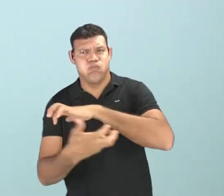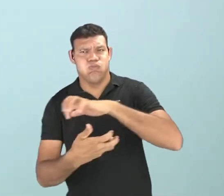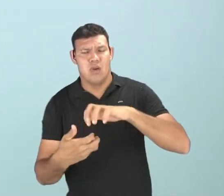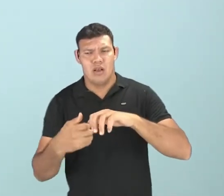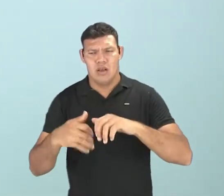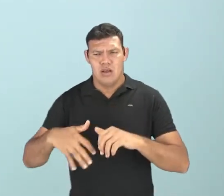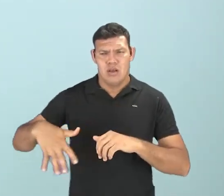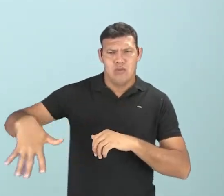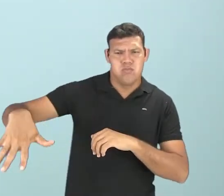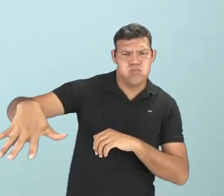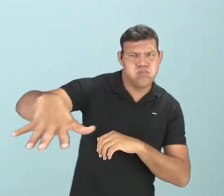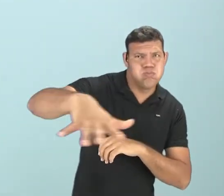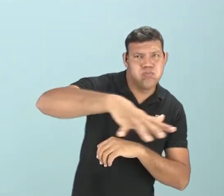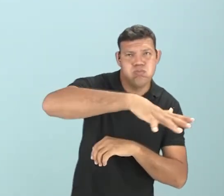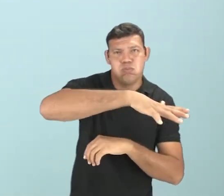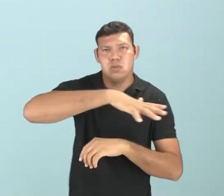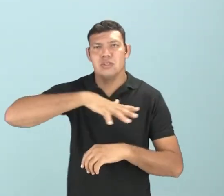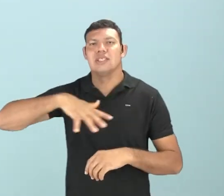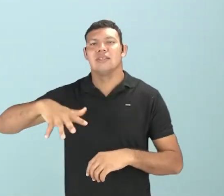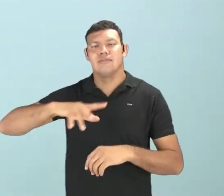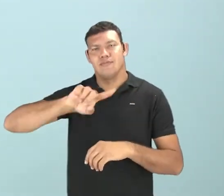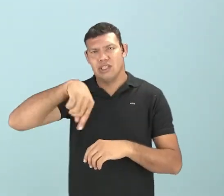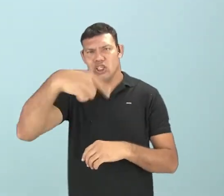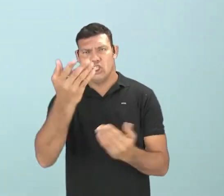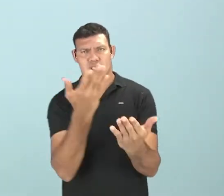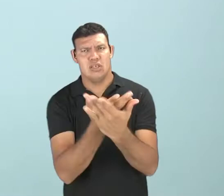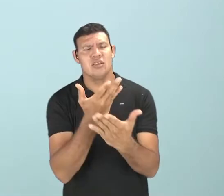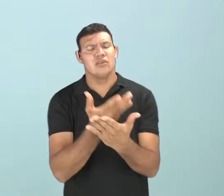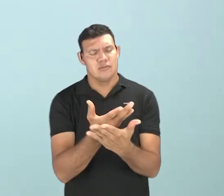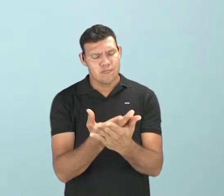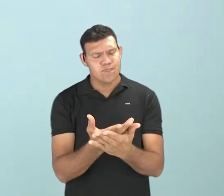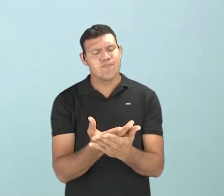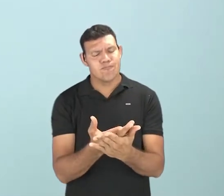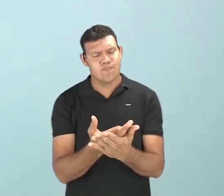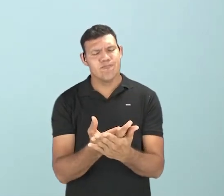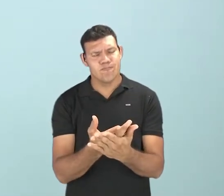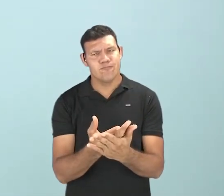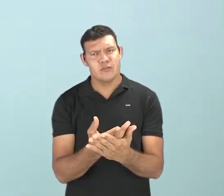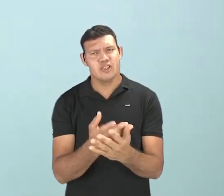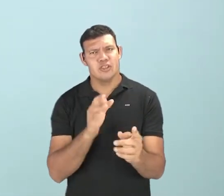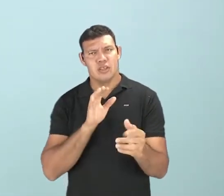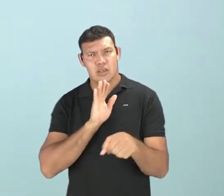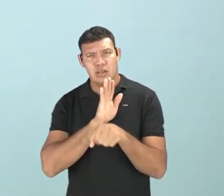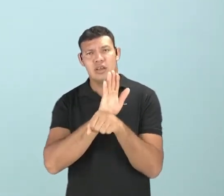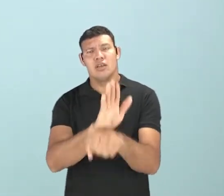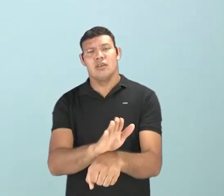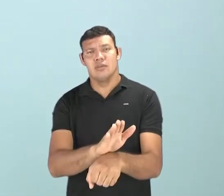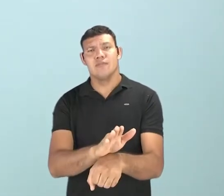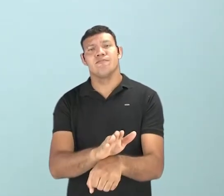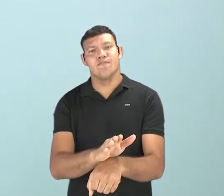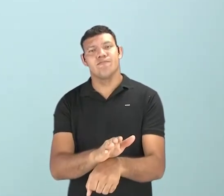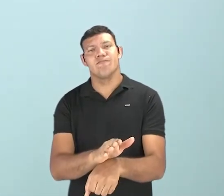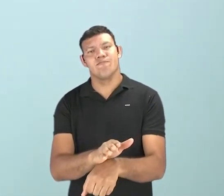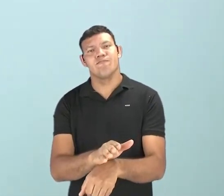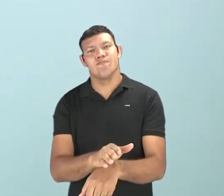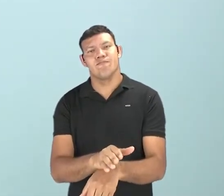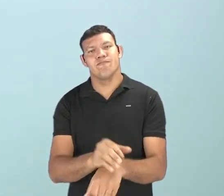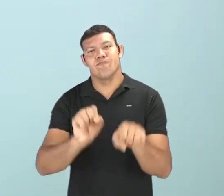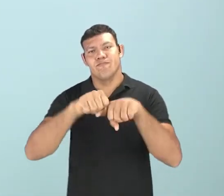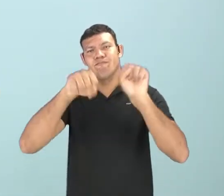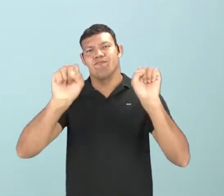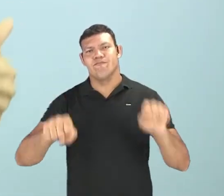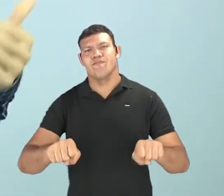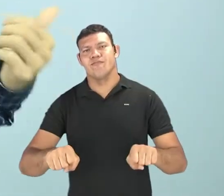e posteriormente você vai estar vendo em nossas próximas aulas, tudo isso vai impactar no final e a crise desse sistema russo, né,